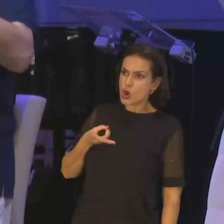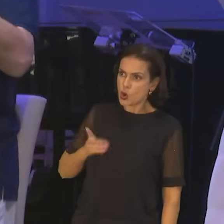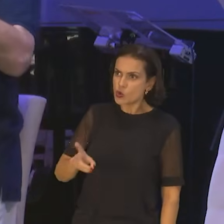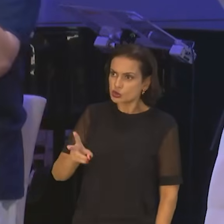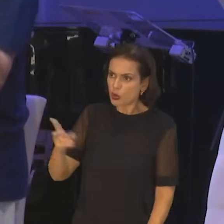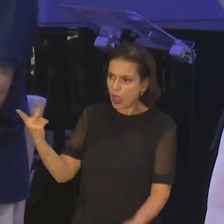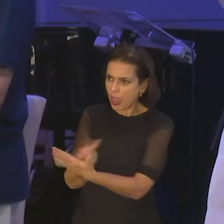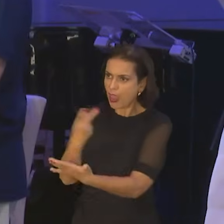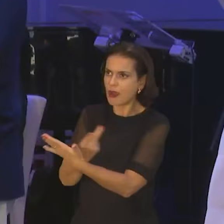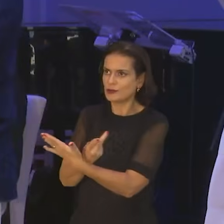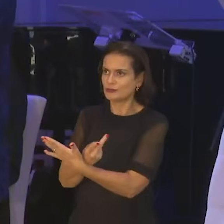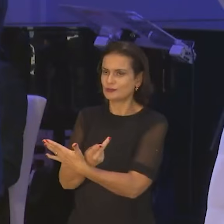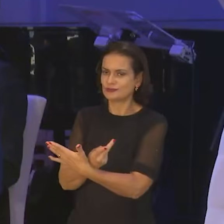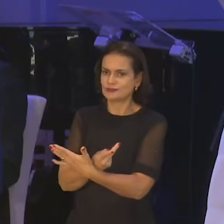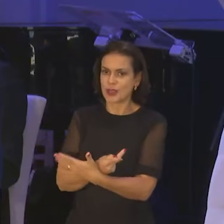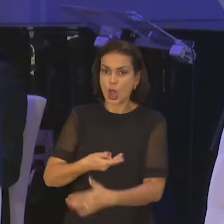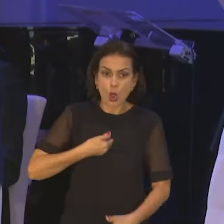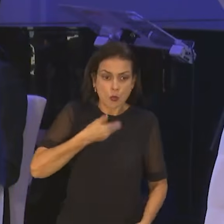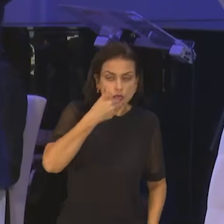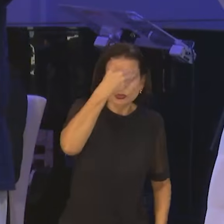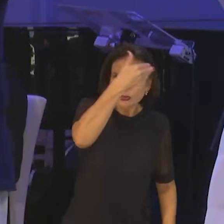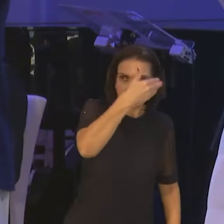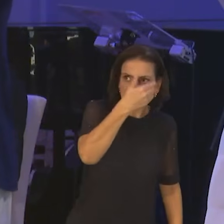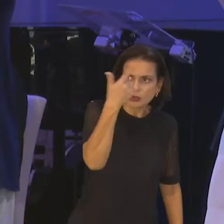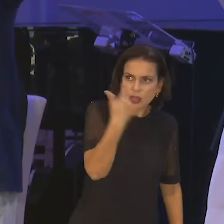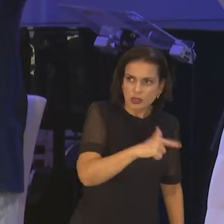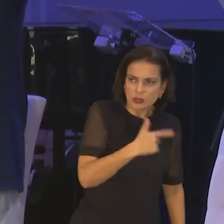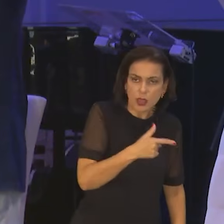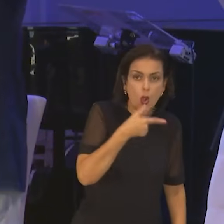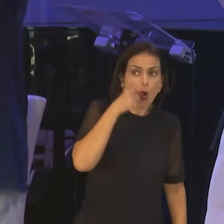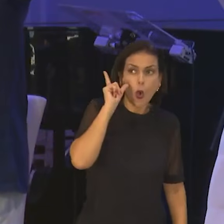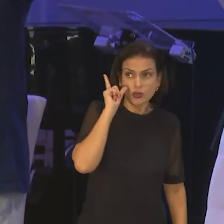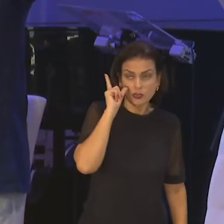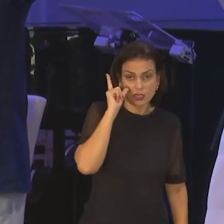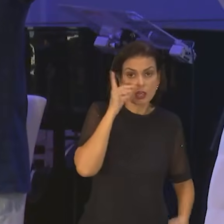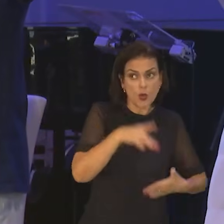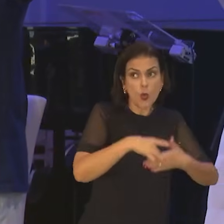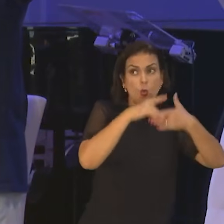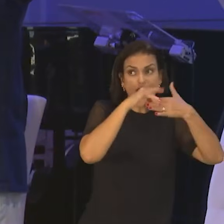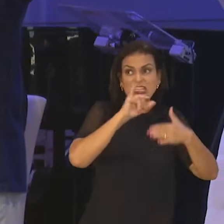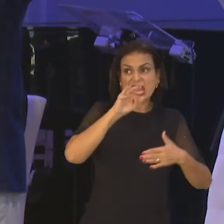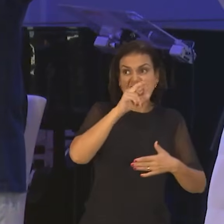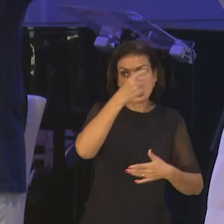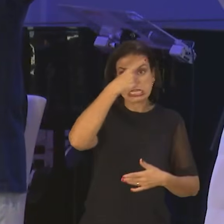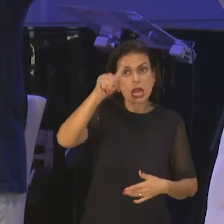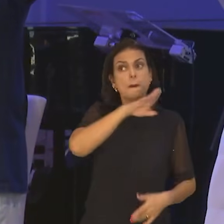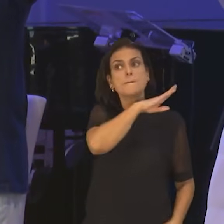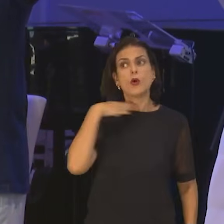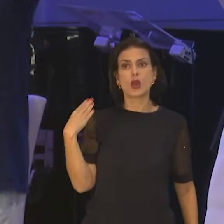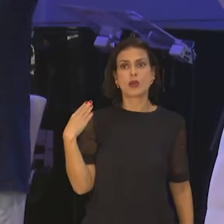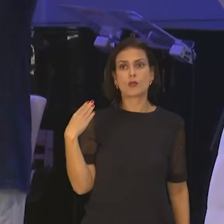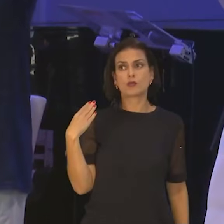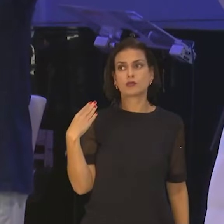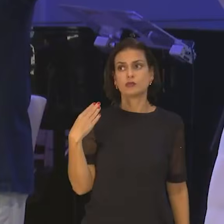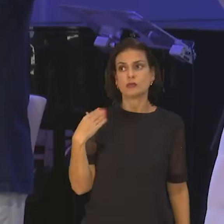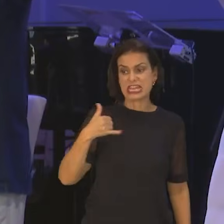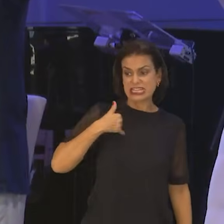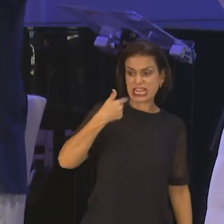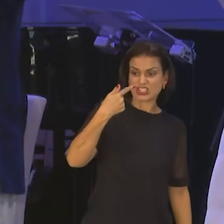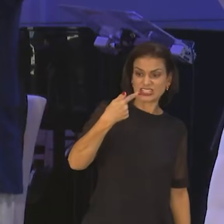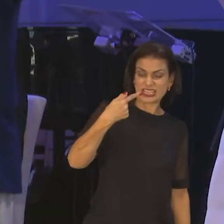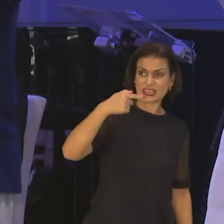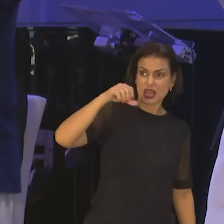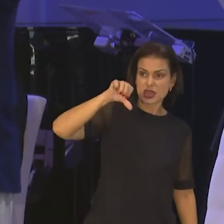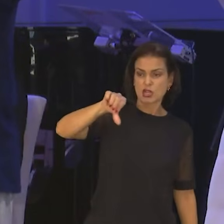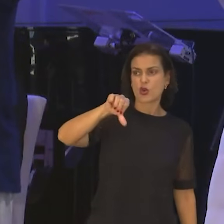Muçulmano não tem salvação. Pergunta agora, ontem morreu Ali Khamenei, o líder do Irã. Aos 79